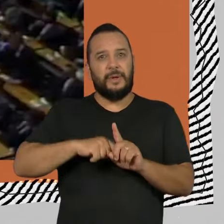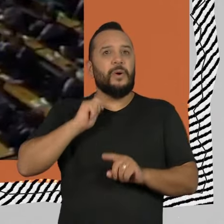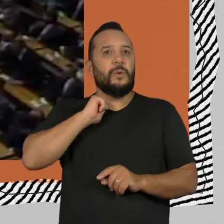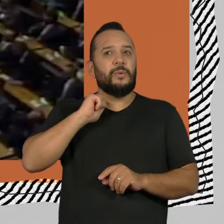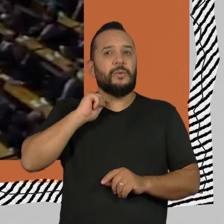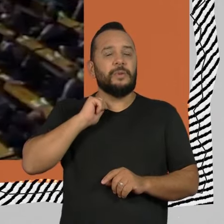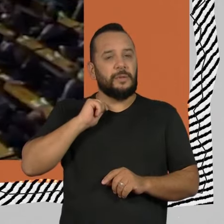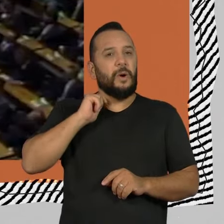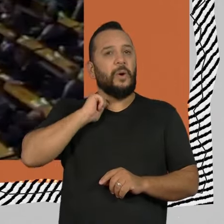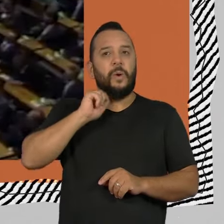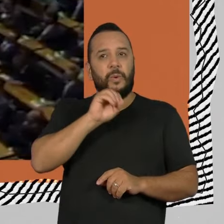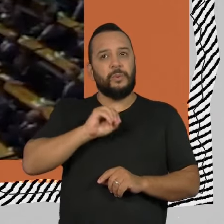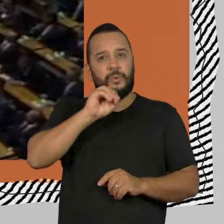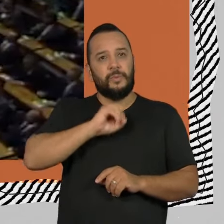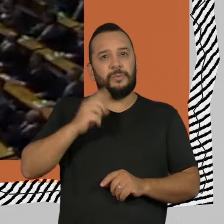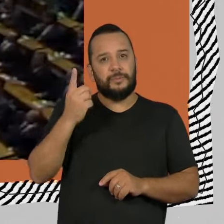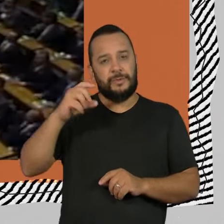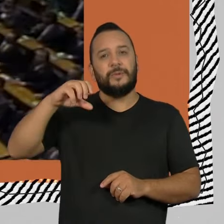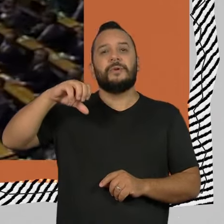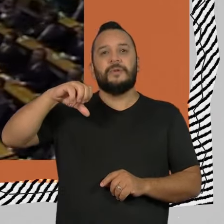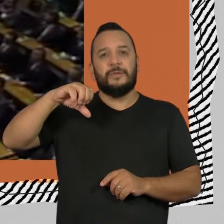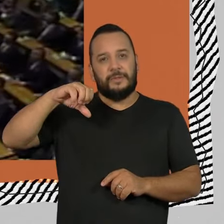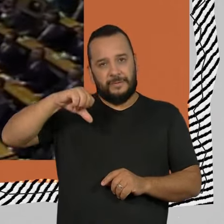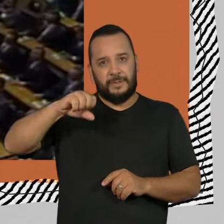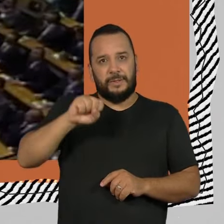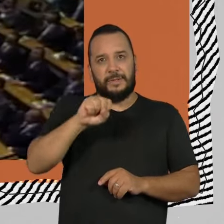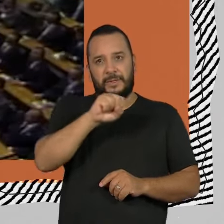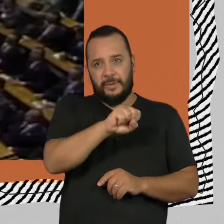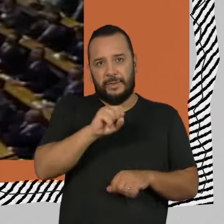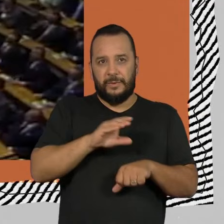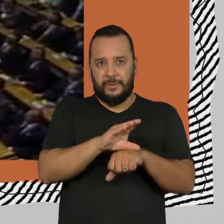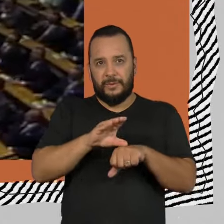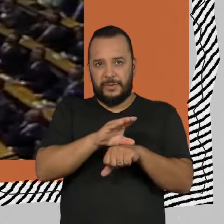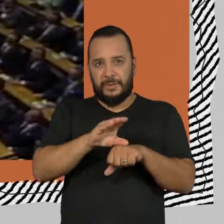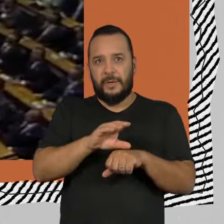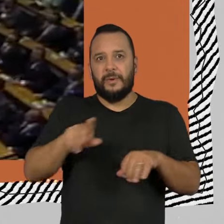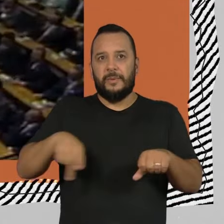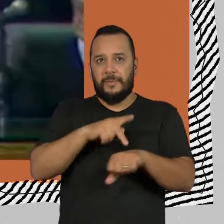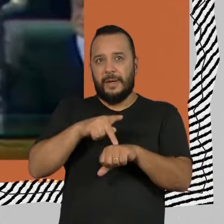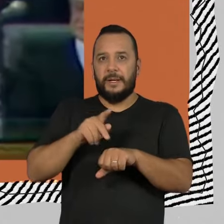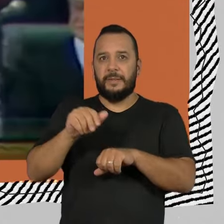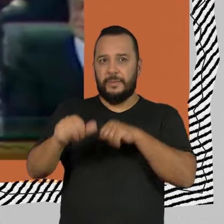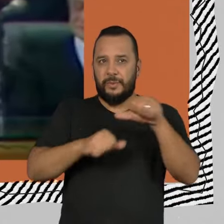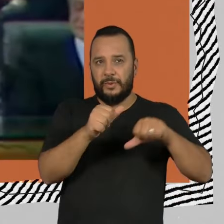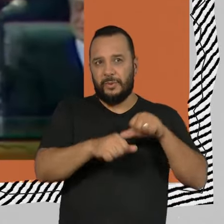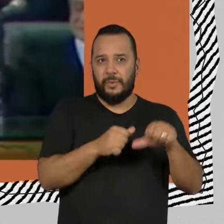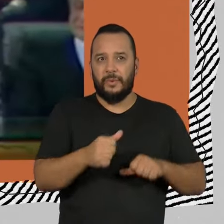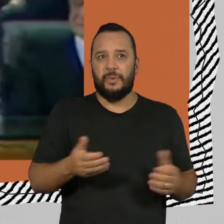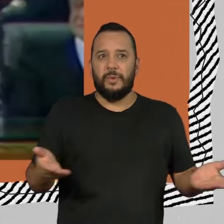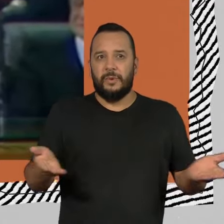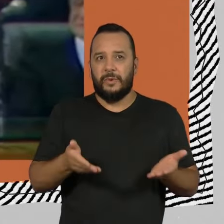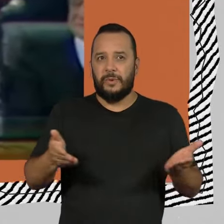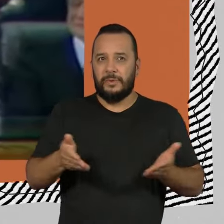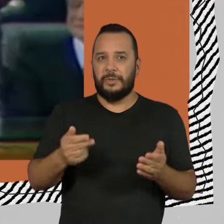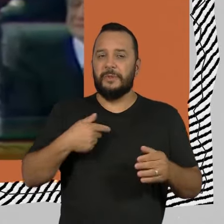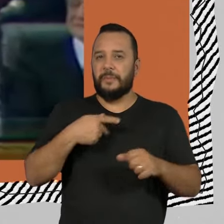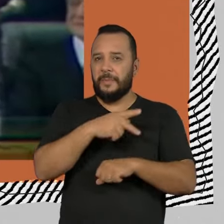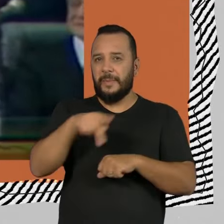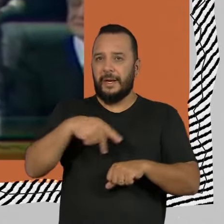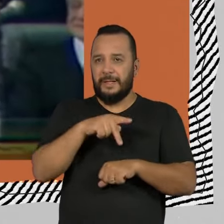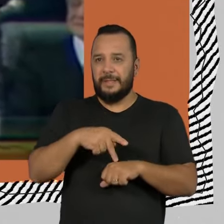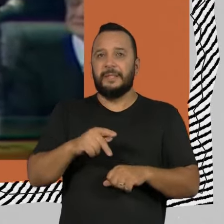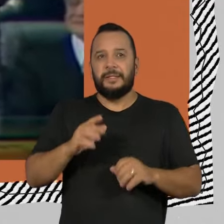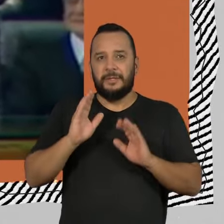1988 no que tange a constituição a nação mudou a nação nos mandou executar